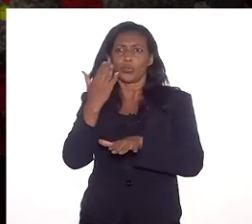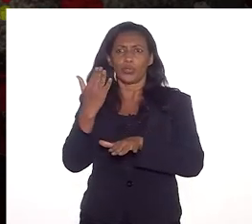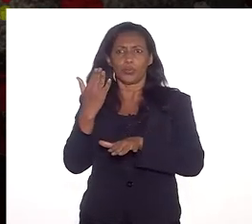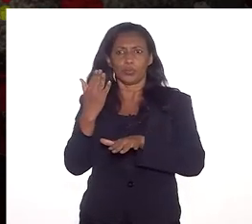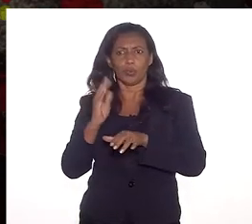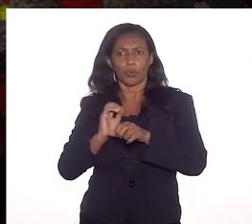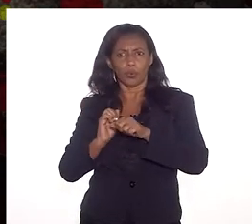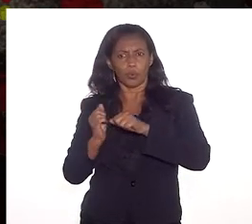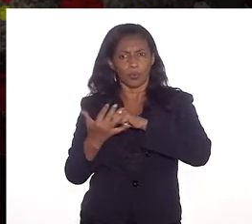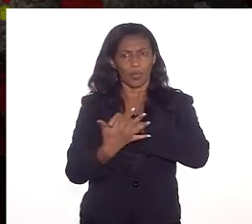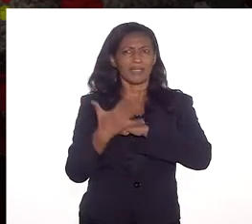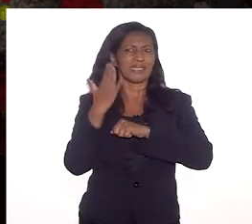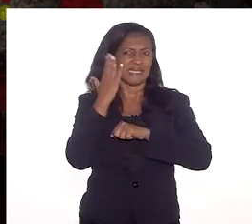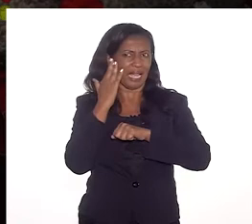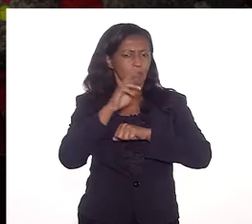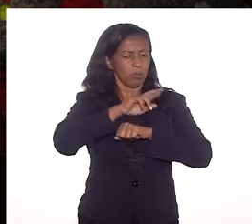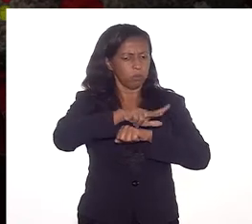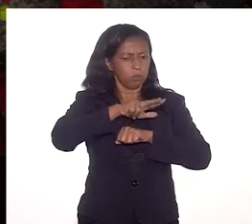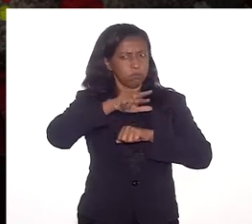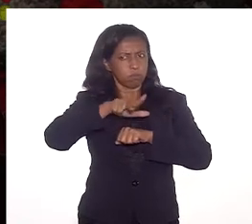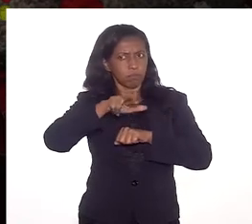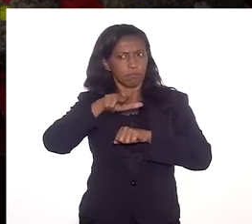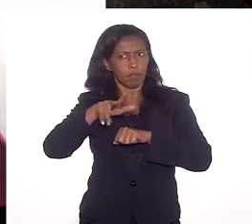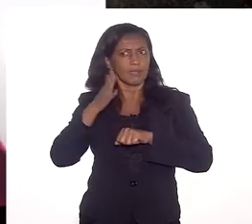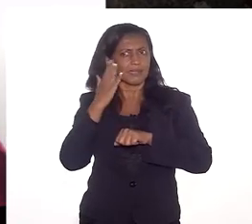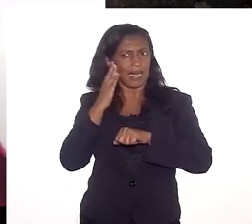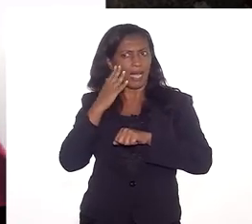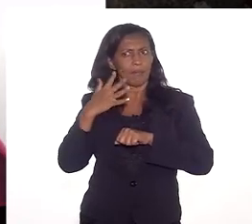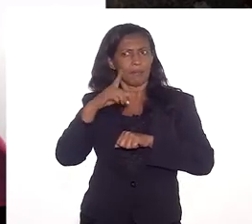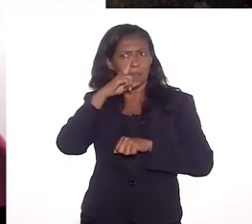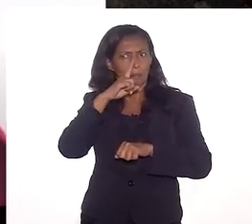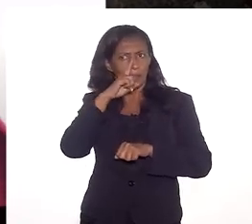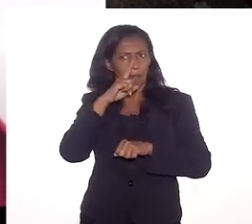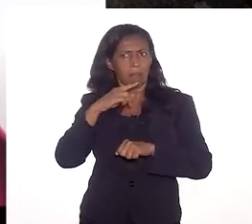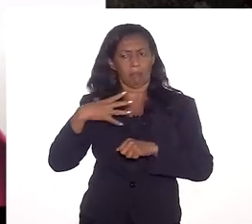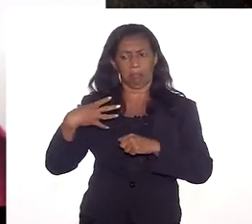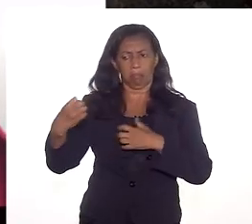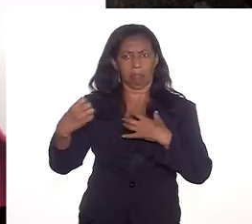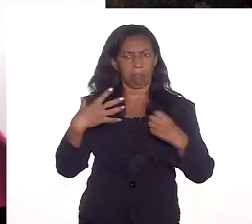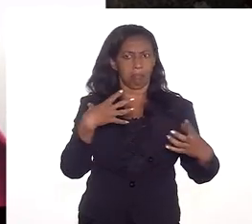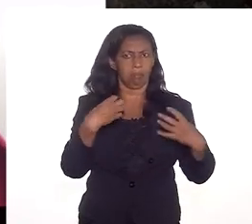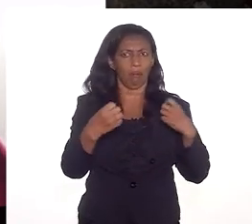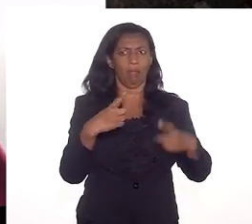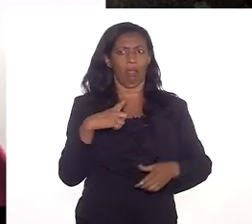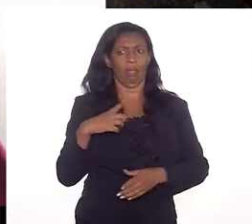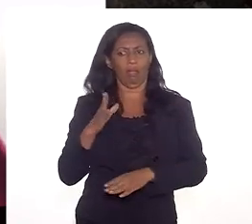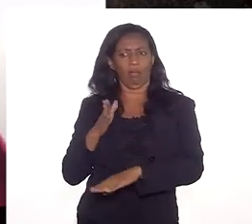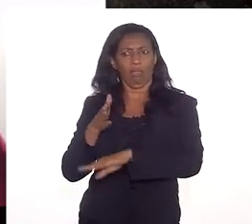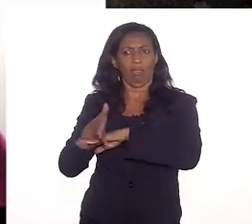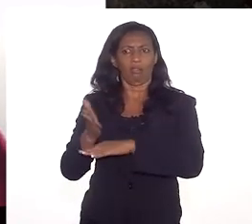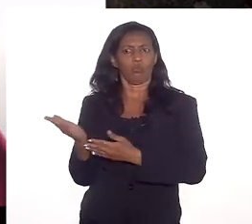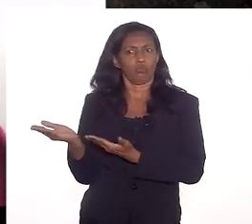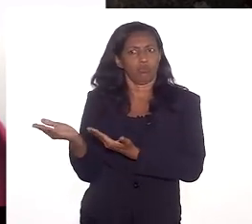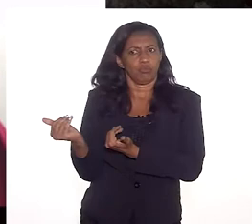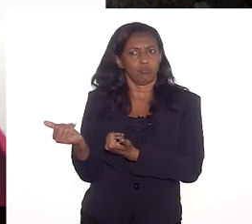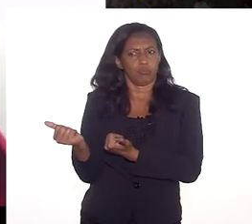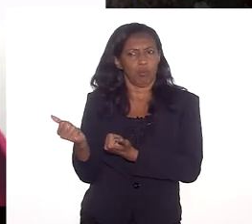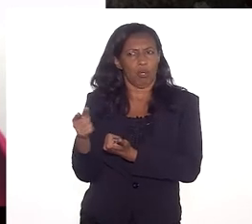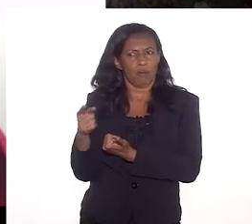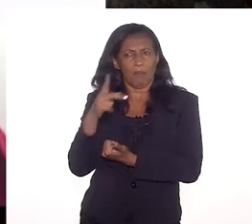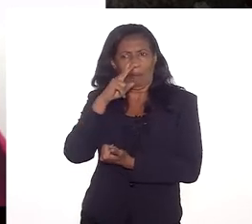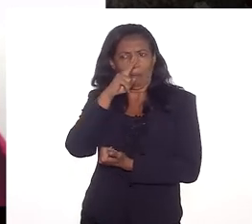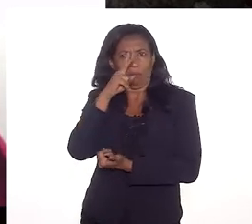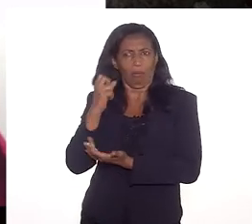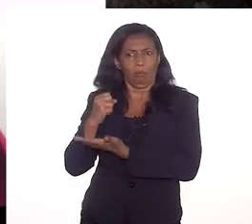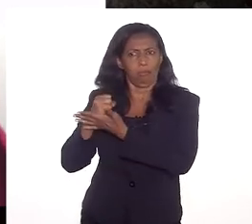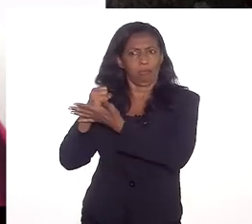gente sabe que elas vieram um pouco diferentes, são mais transmissíveis. Elas afetaram os jovens, por exemplo, de uma forma